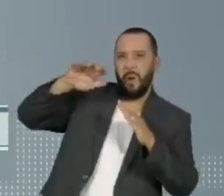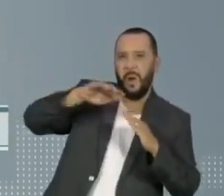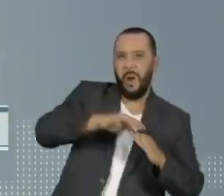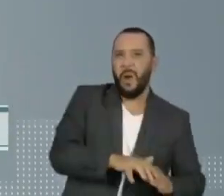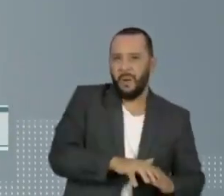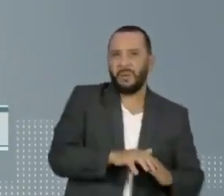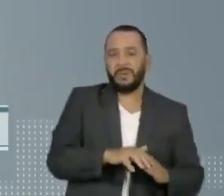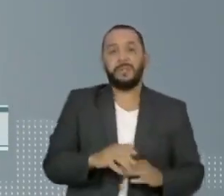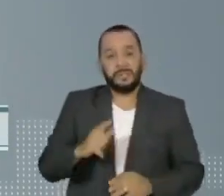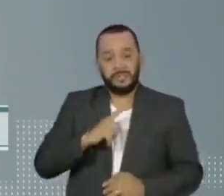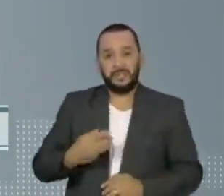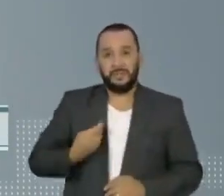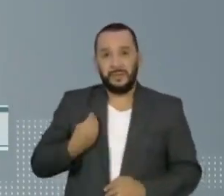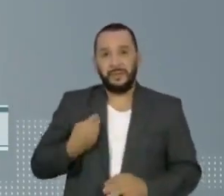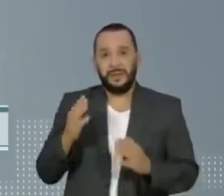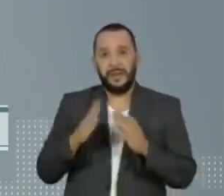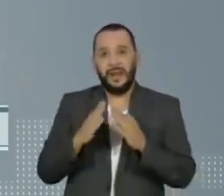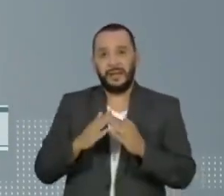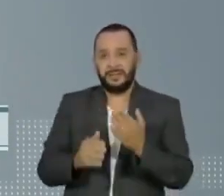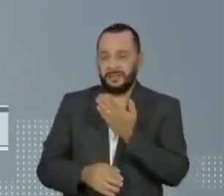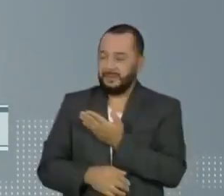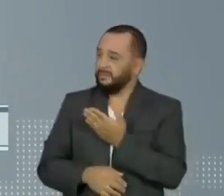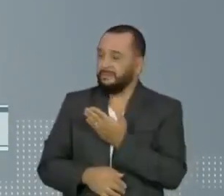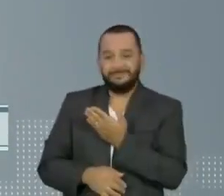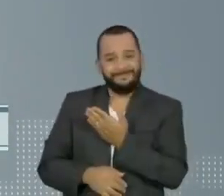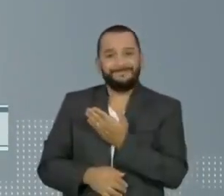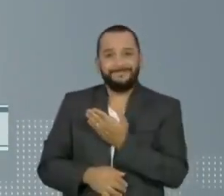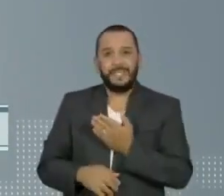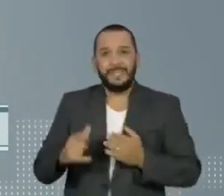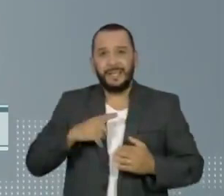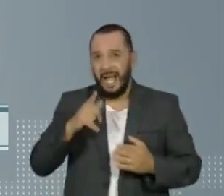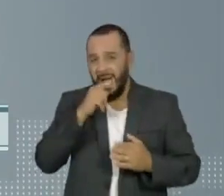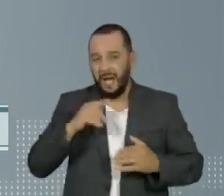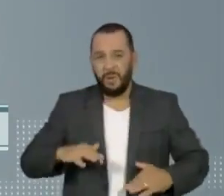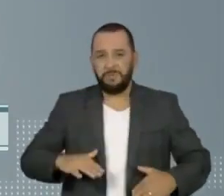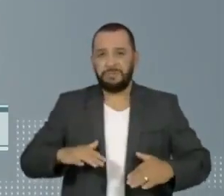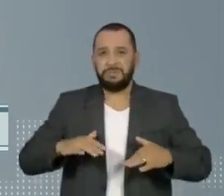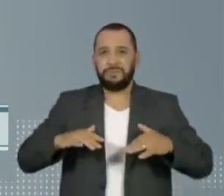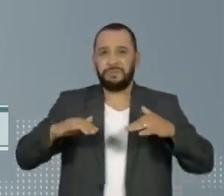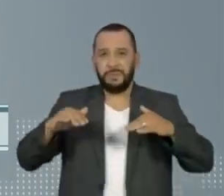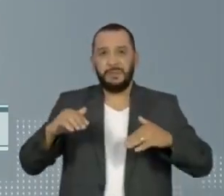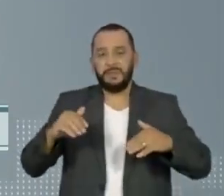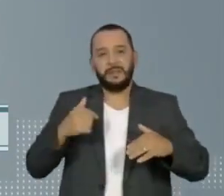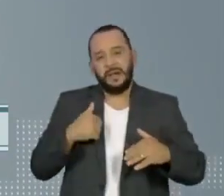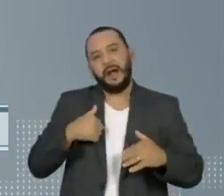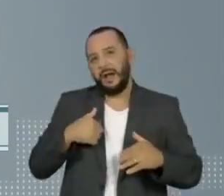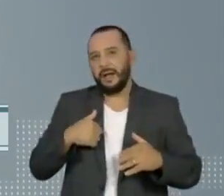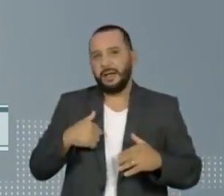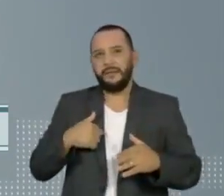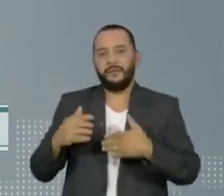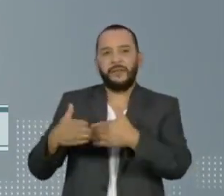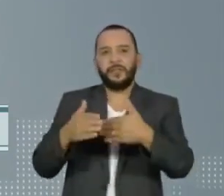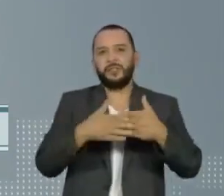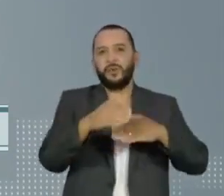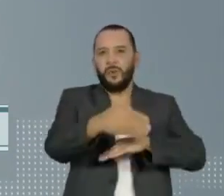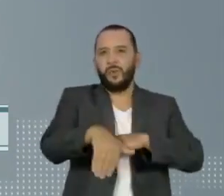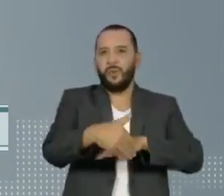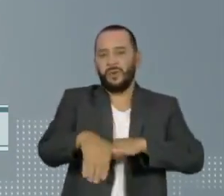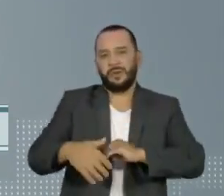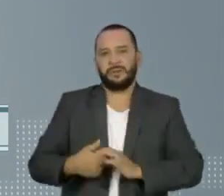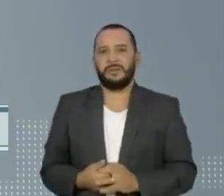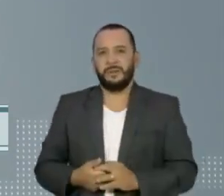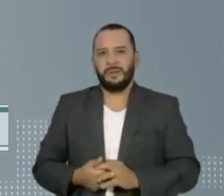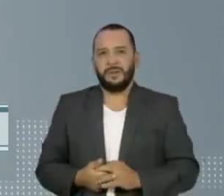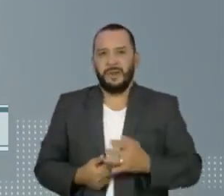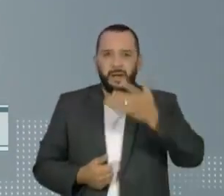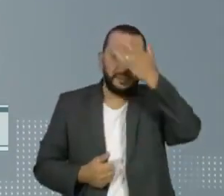filha estavam em casa quando o muro desabou. O grande volume de água interditou algumas vias. As pessoas estão voltando